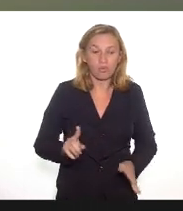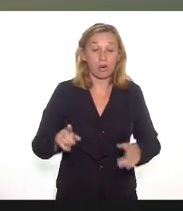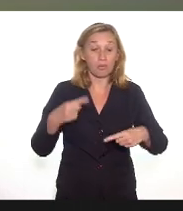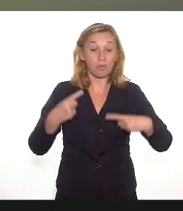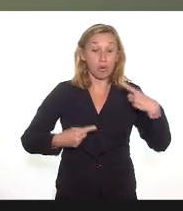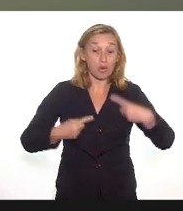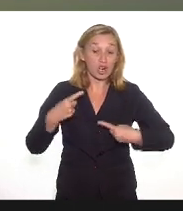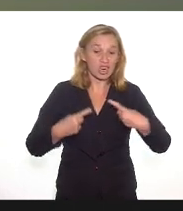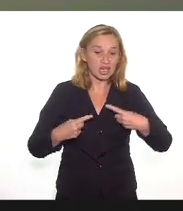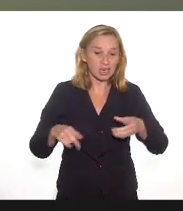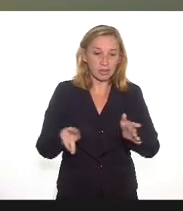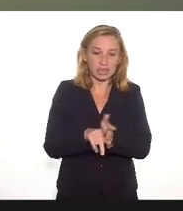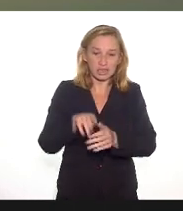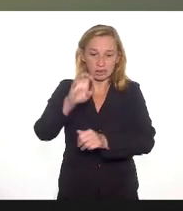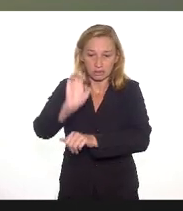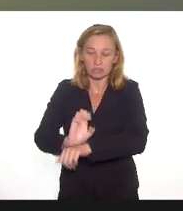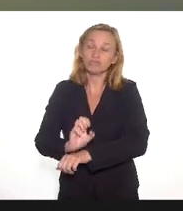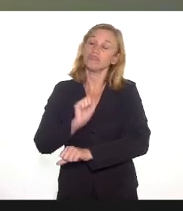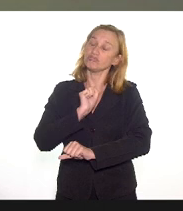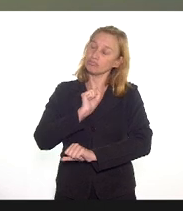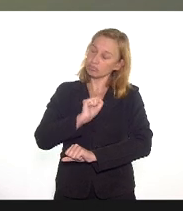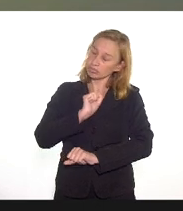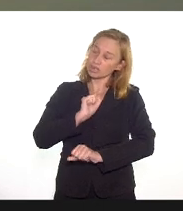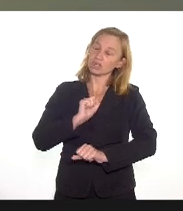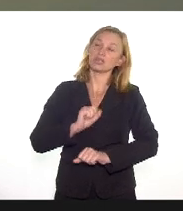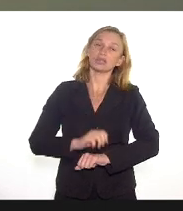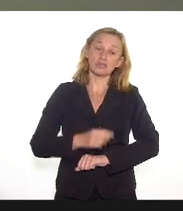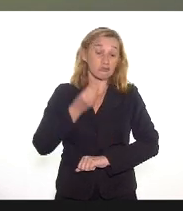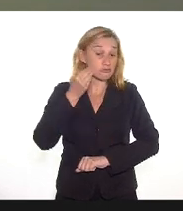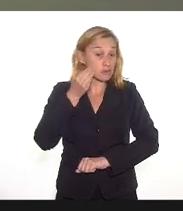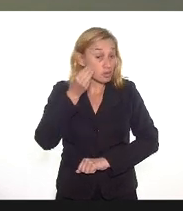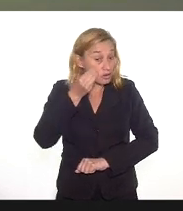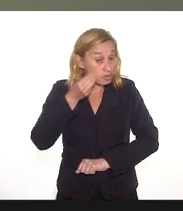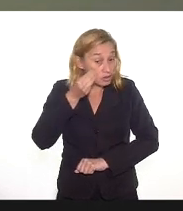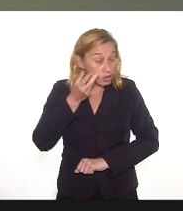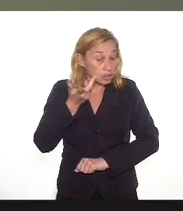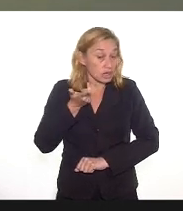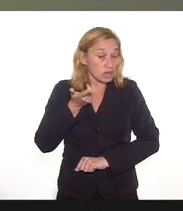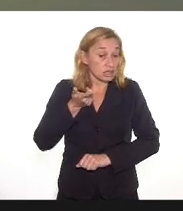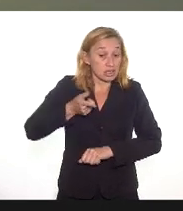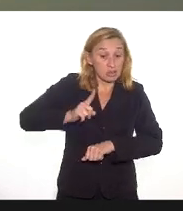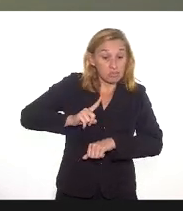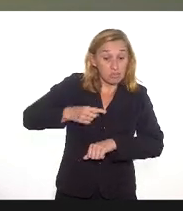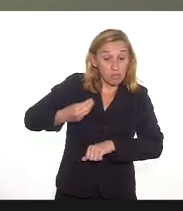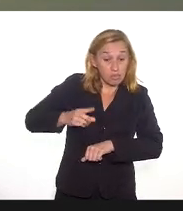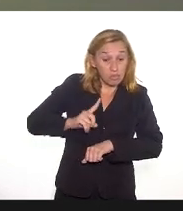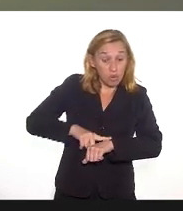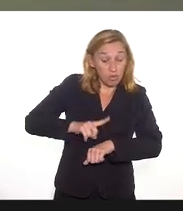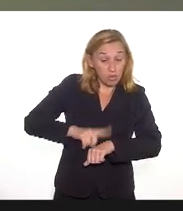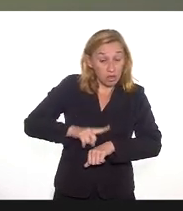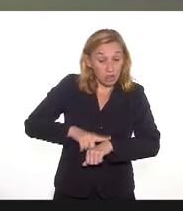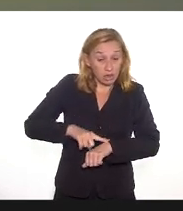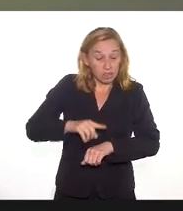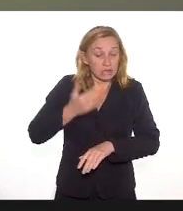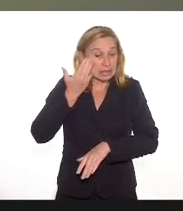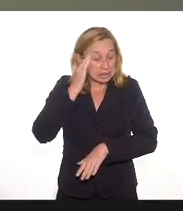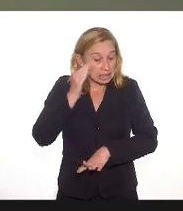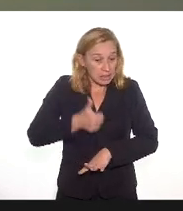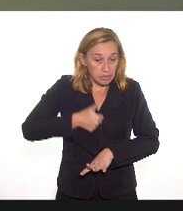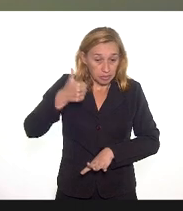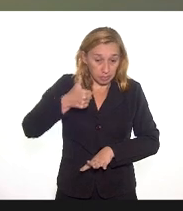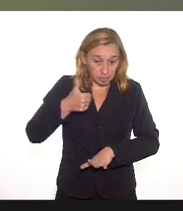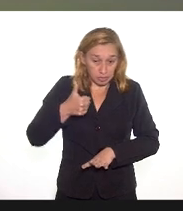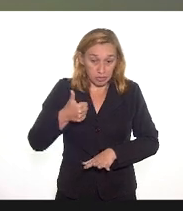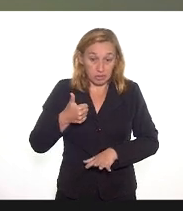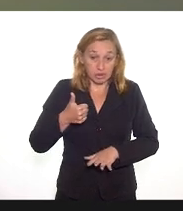Estado, então talvez pudéssemos estar vivenciando um momento diferente se entendêssemos que estamos diante de uma